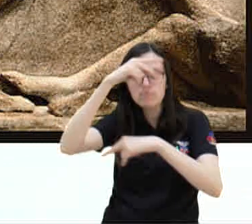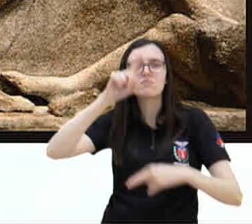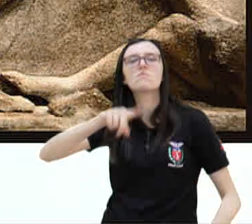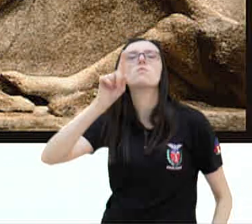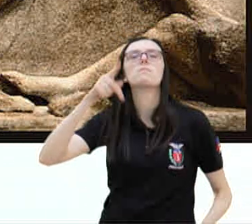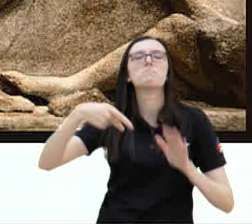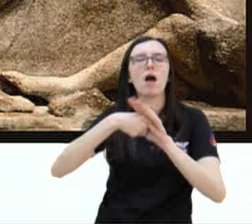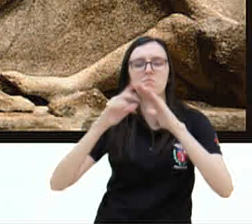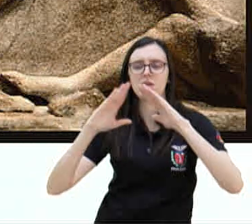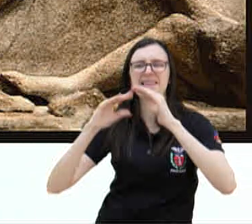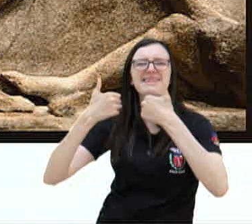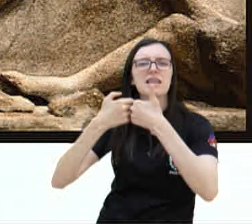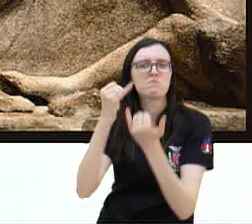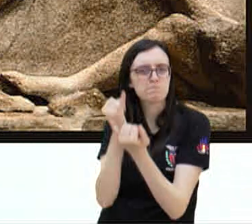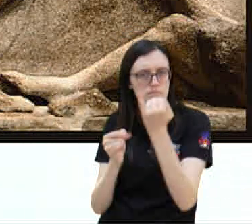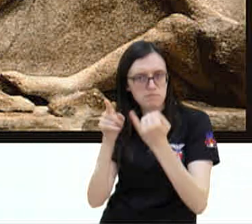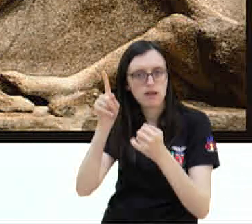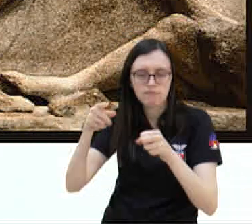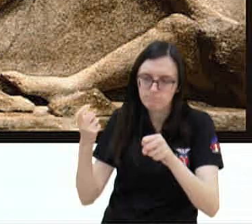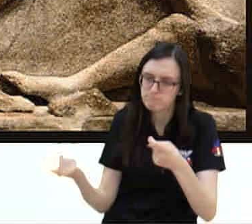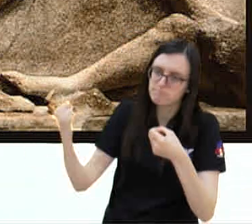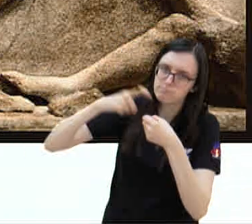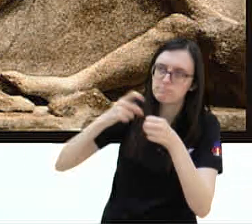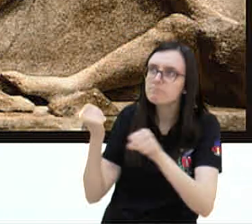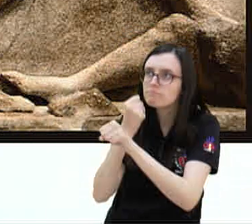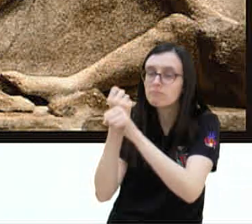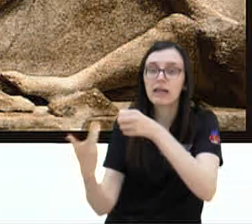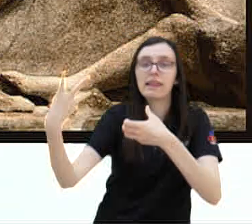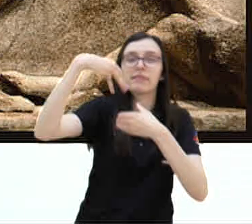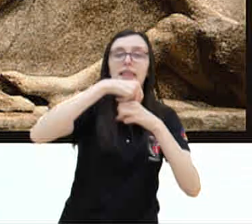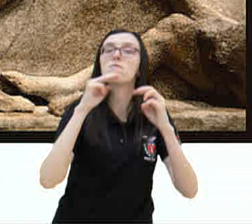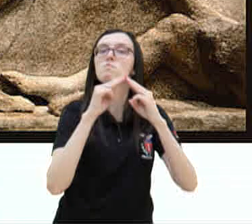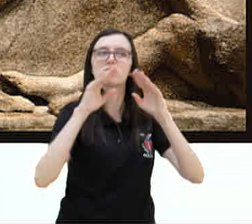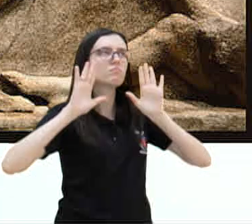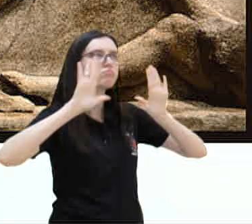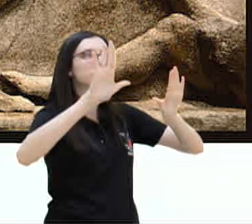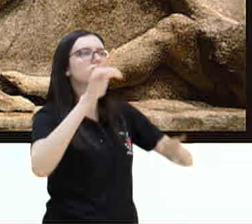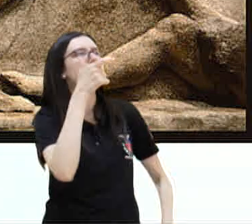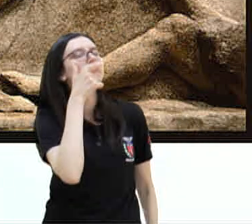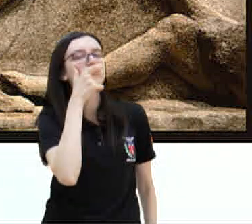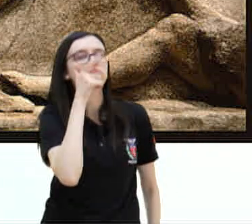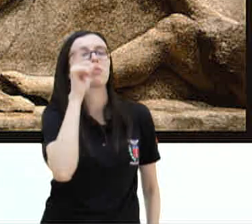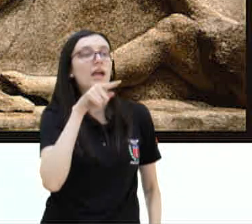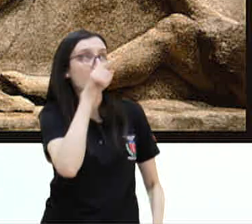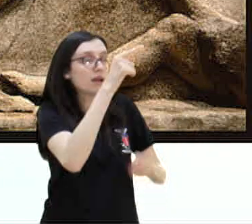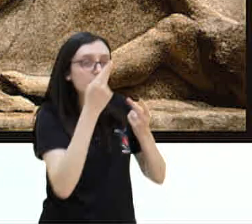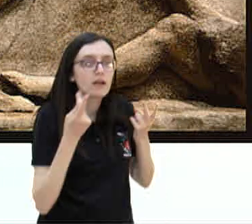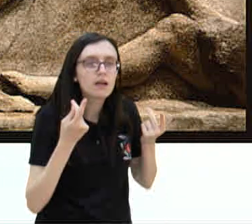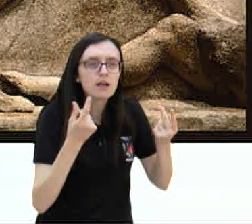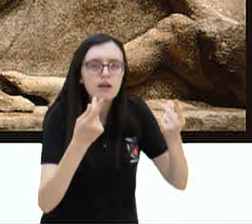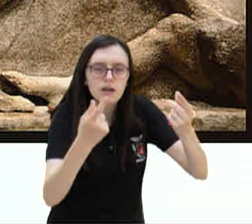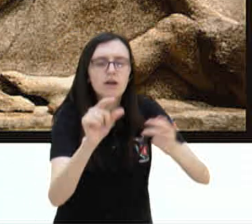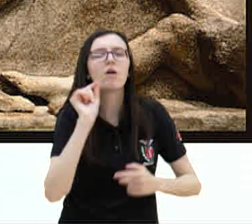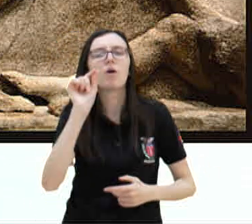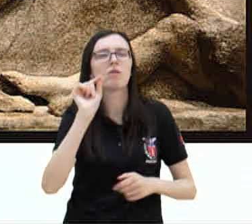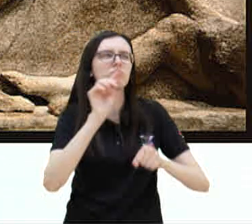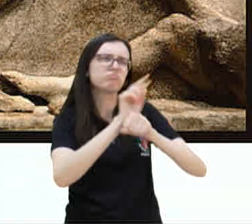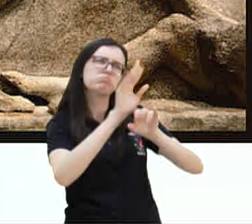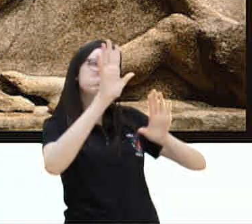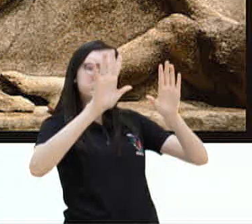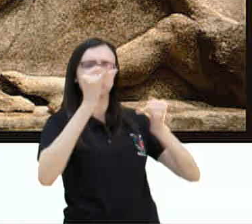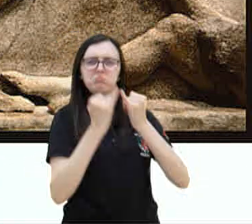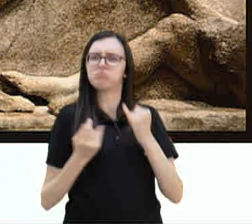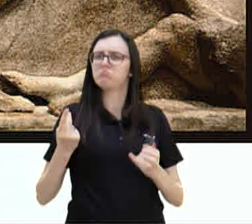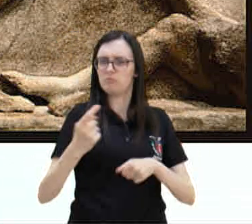um templo que foi reconstituído, está dentro de um museu, e esse pedaço permaneceu até que preservado com